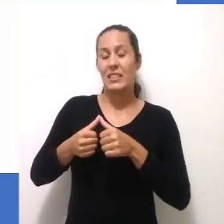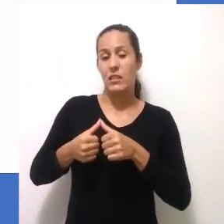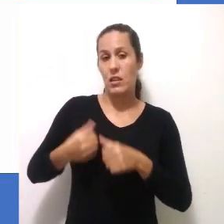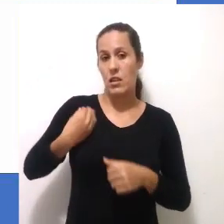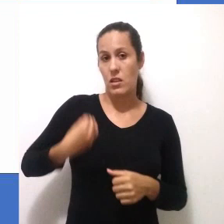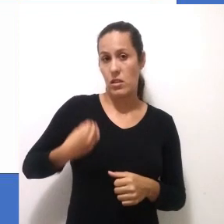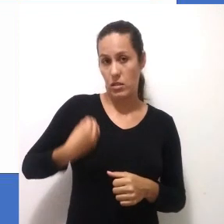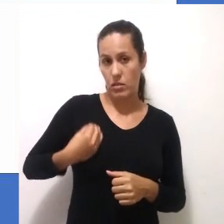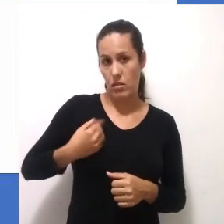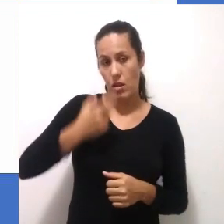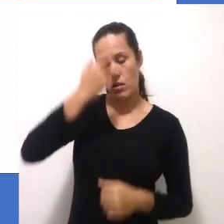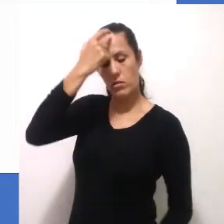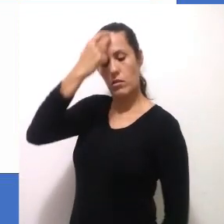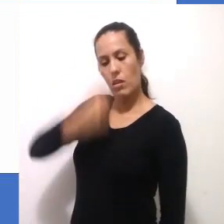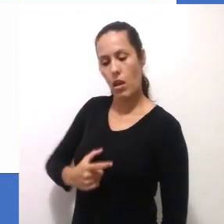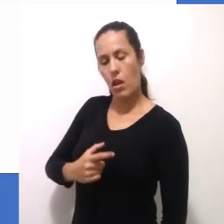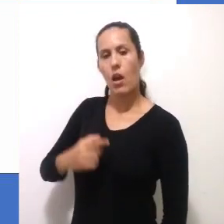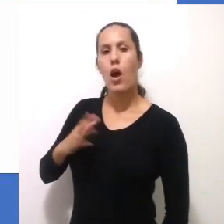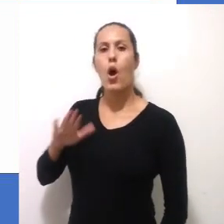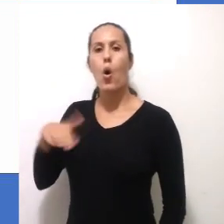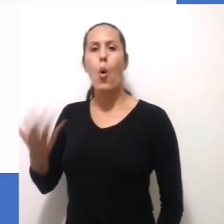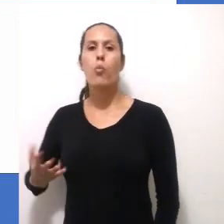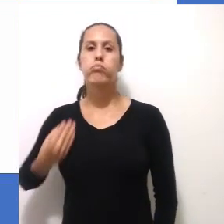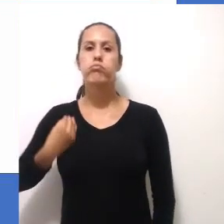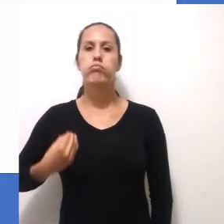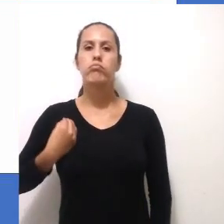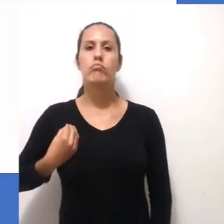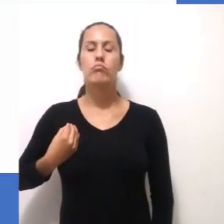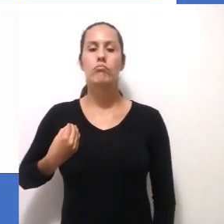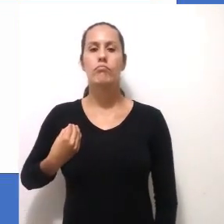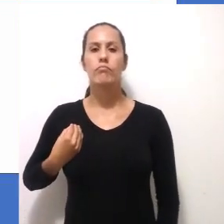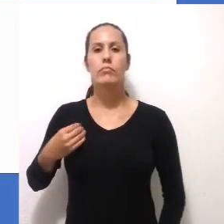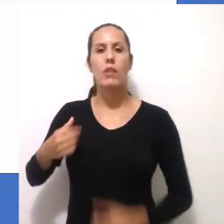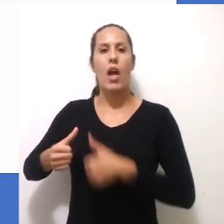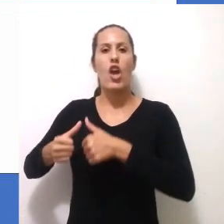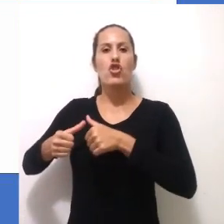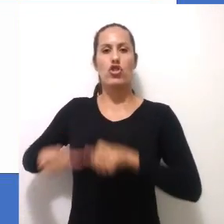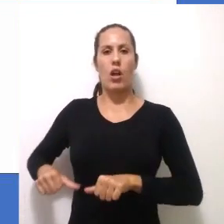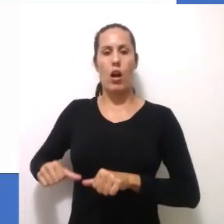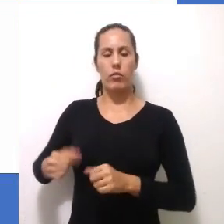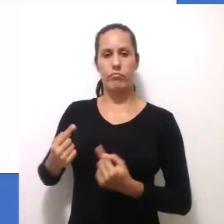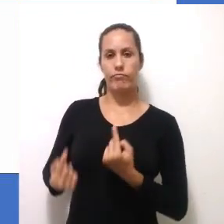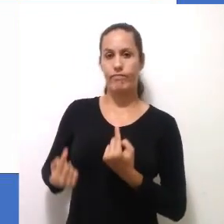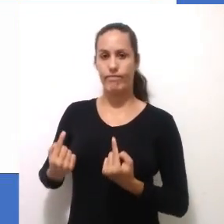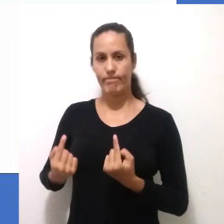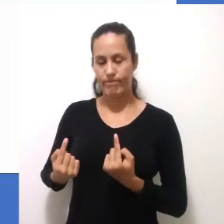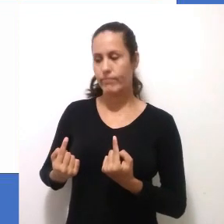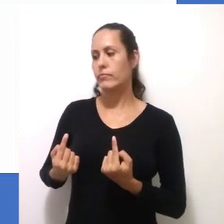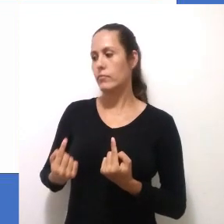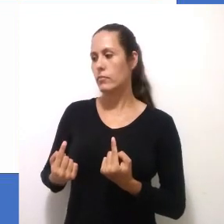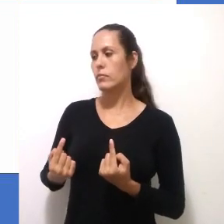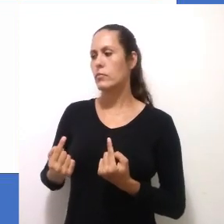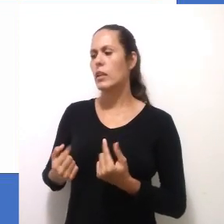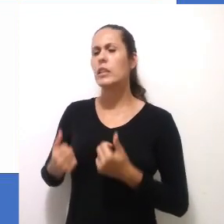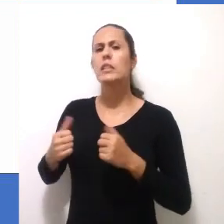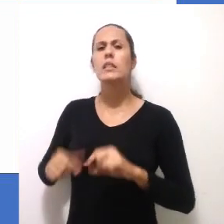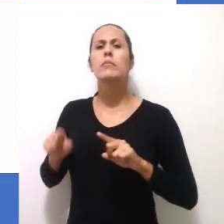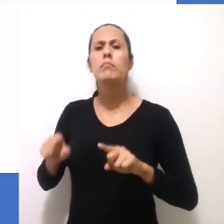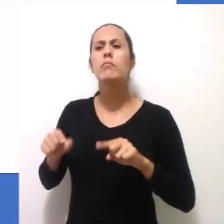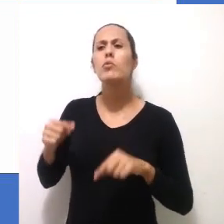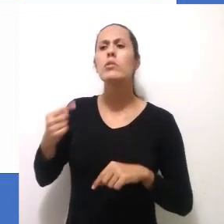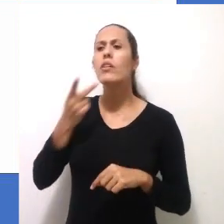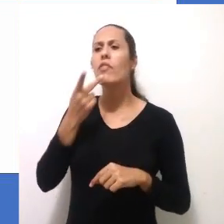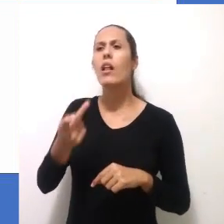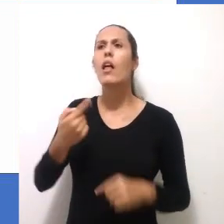estar, né? E aí a gente vai usar o sentido de estar para identificar para onde é